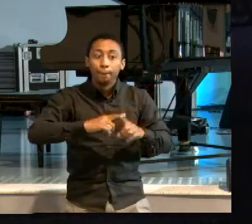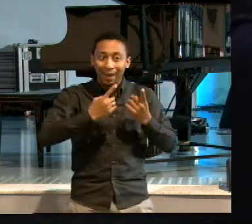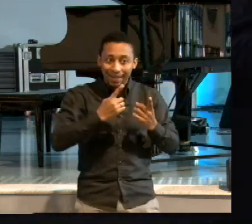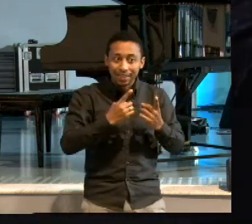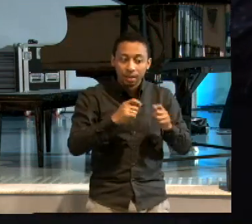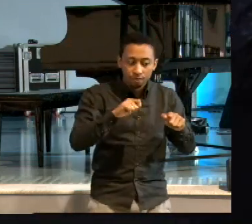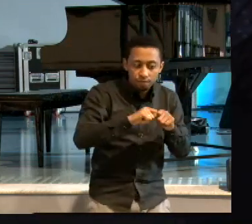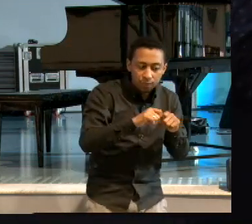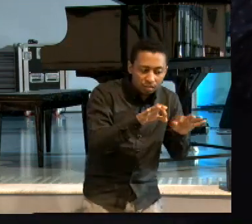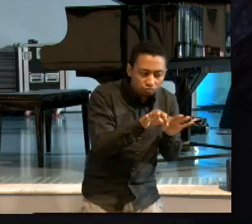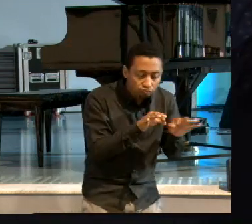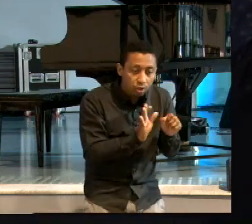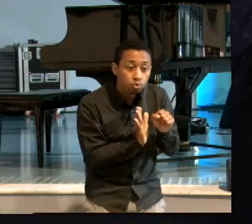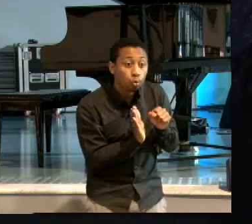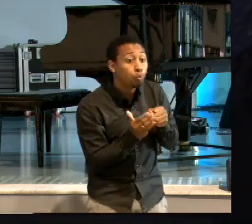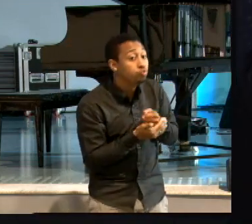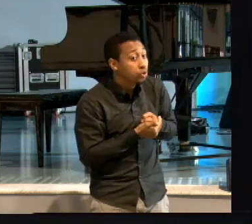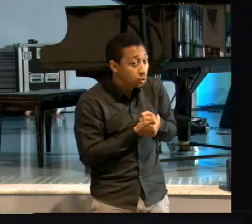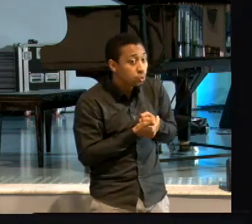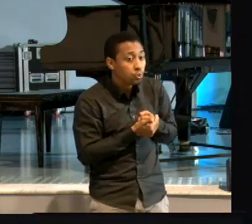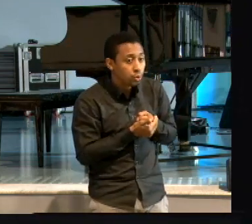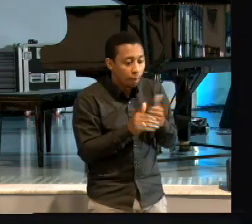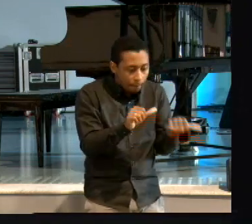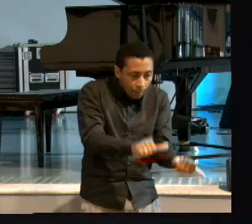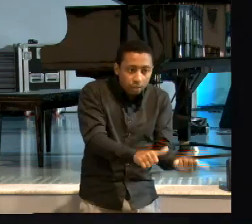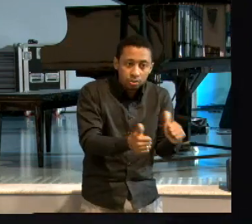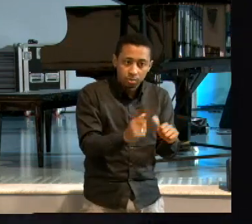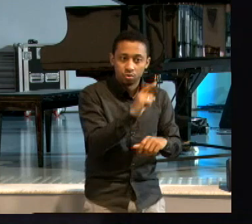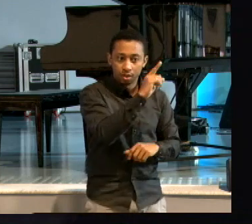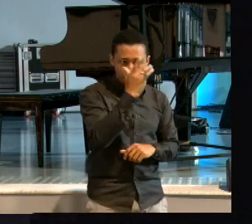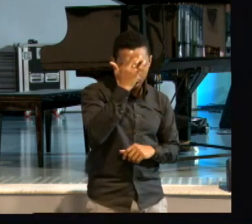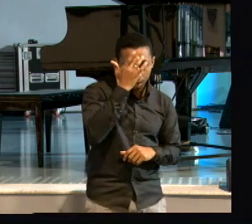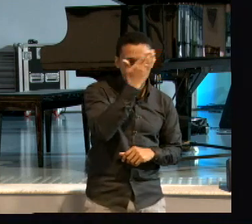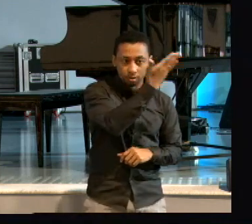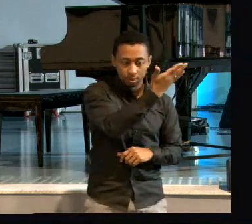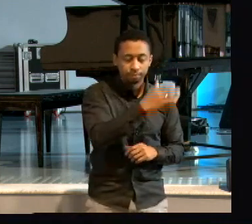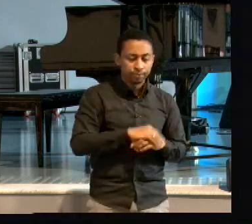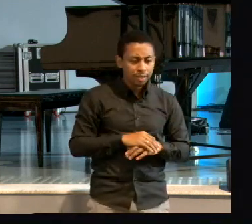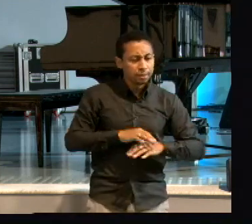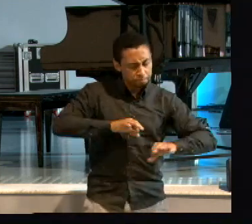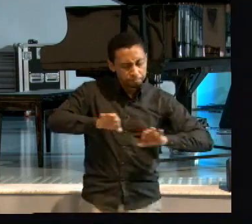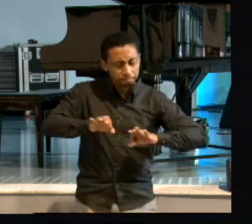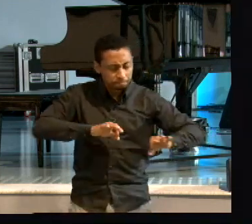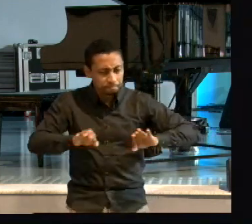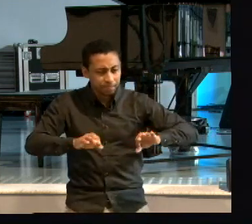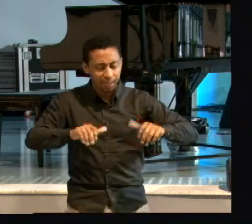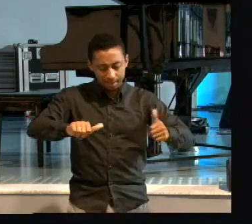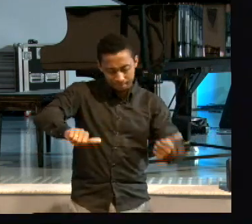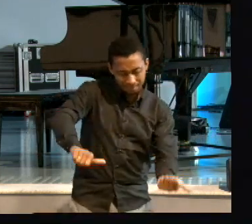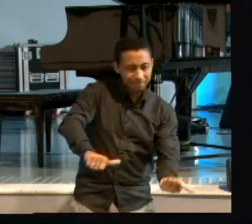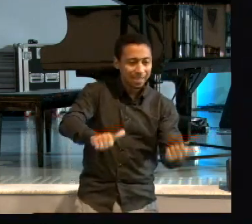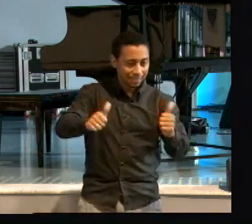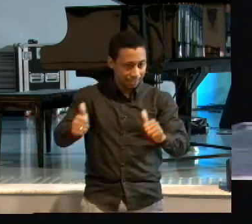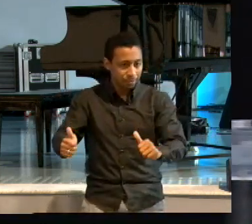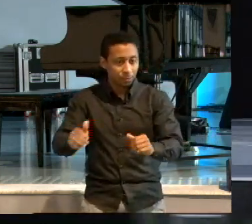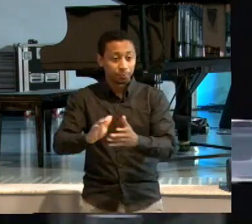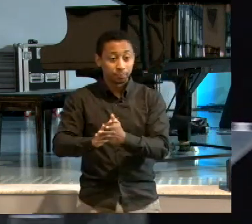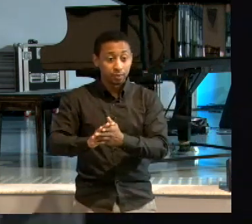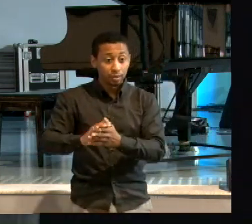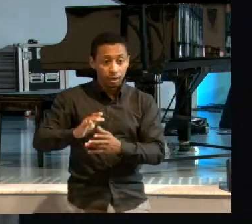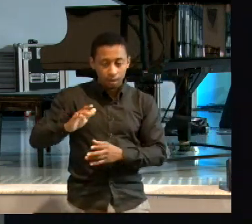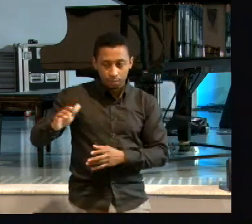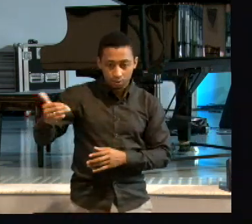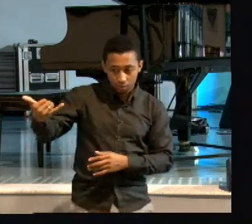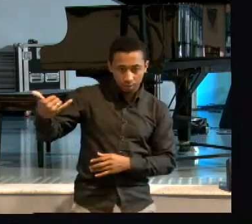fé, de conversão da parte de alguém. Então nós estamos lá fazendo aquele batismo e daqui a pouco esse missionário olha para mim e ele dá um